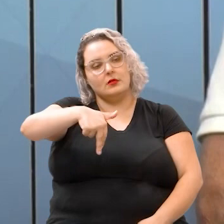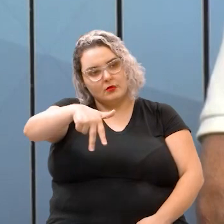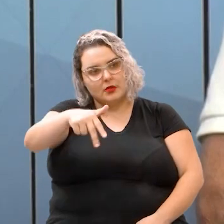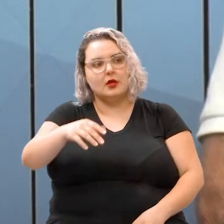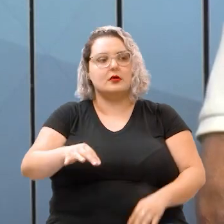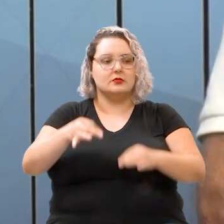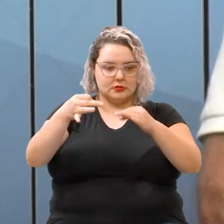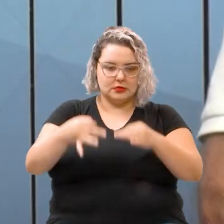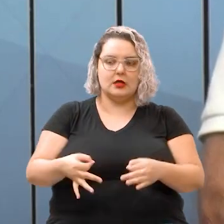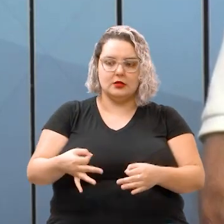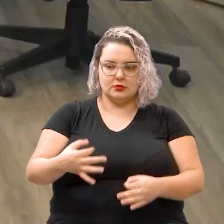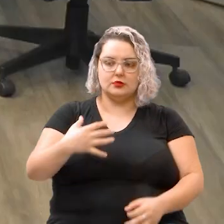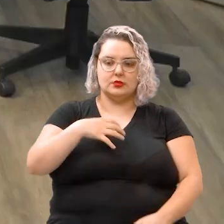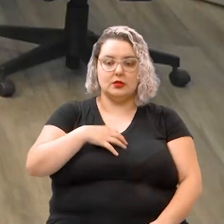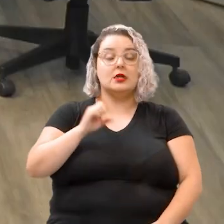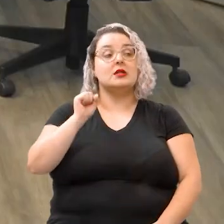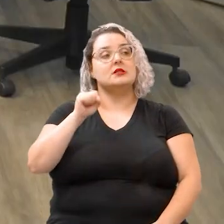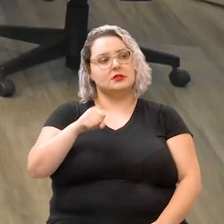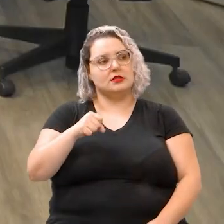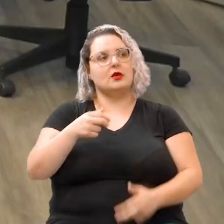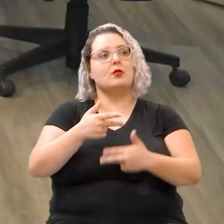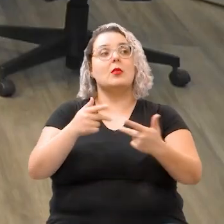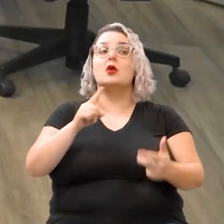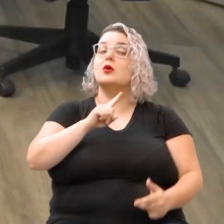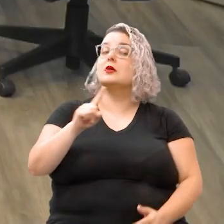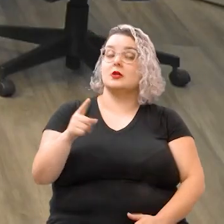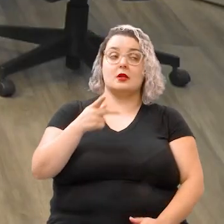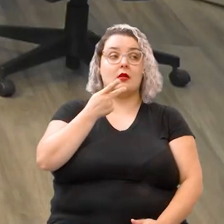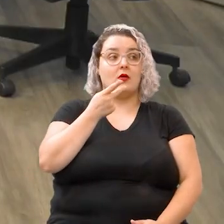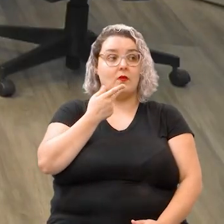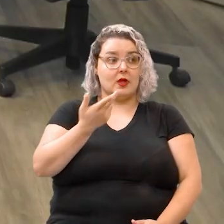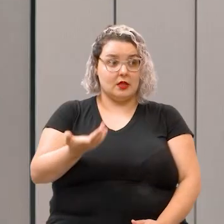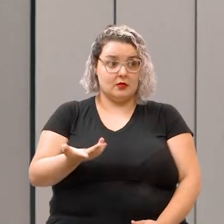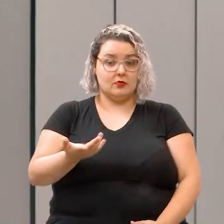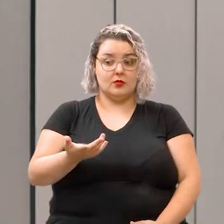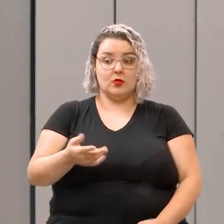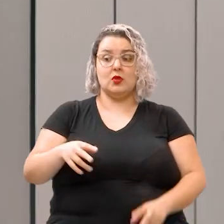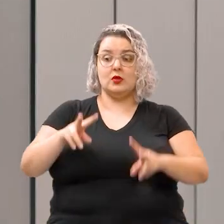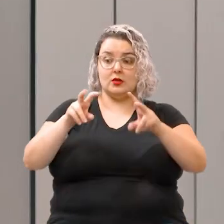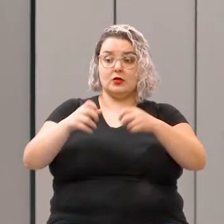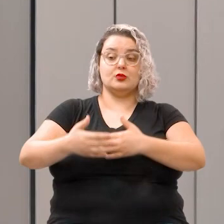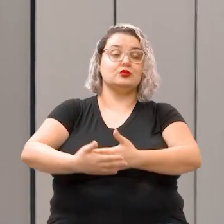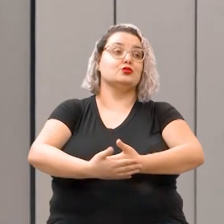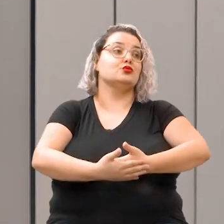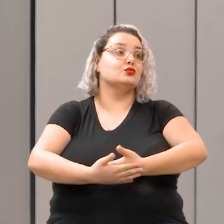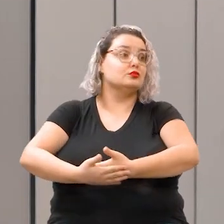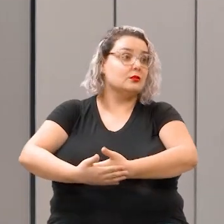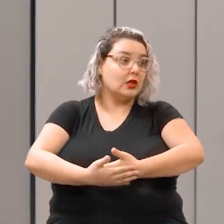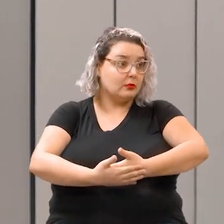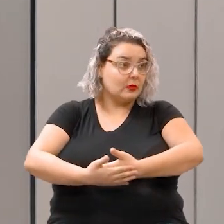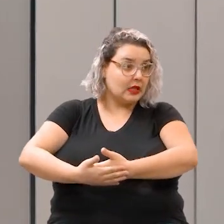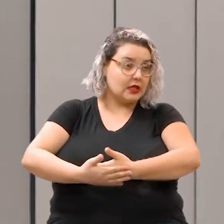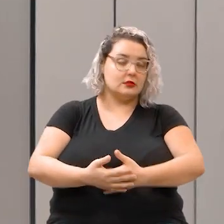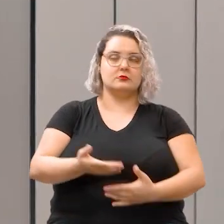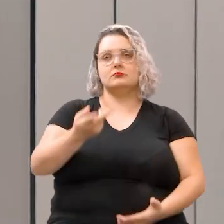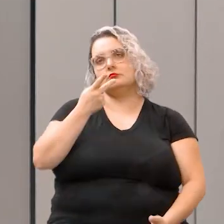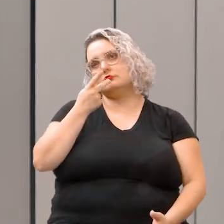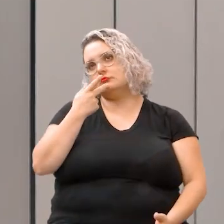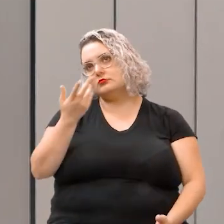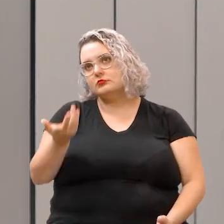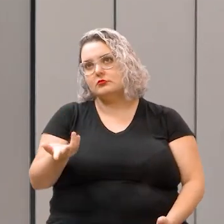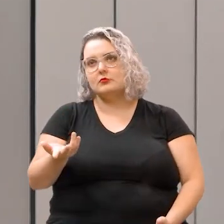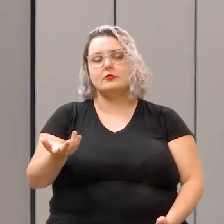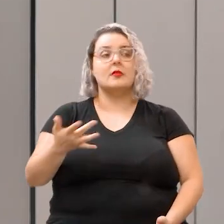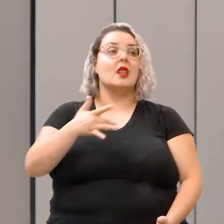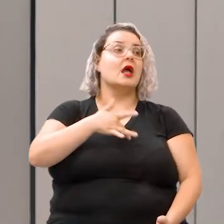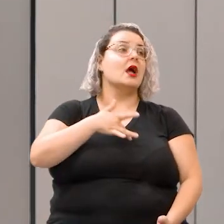alguma forma. Sim. Agora, uma coisa que nós não falamos foi a questão dos bebês, né? A gente falou, olha,